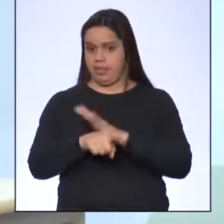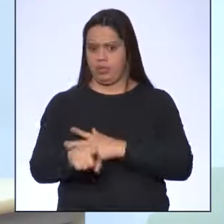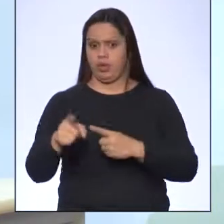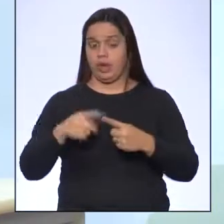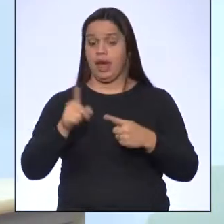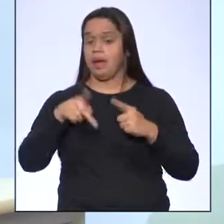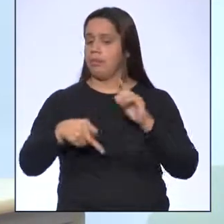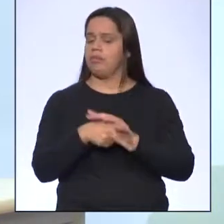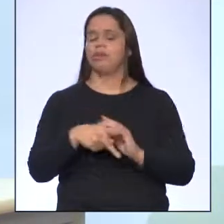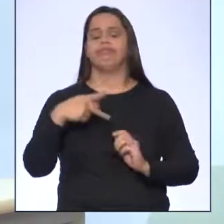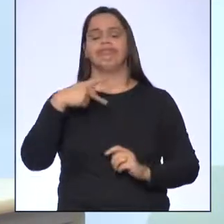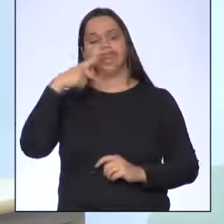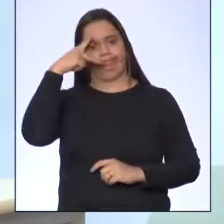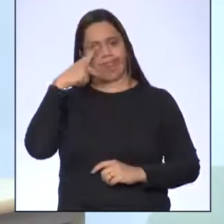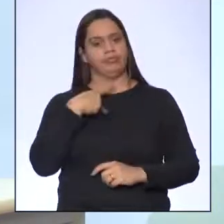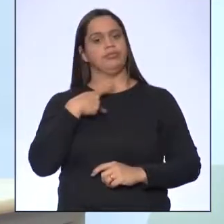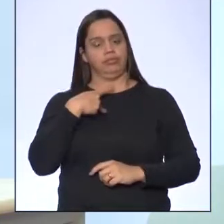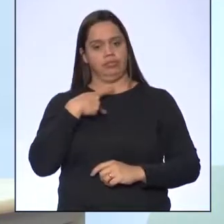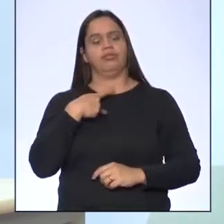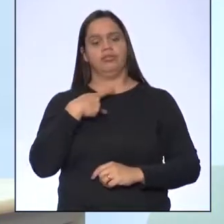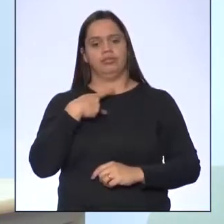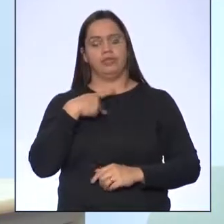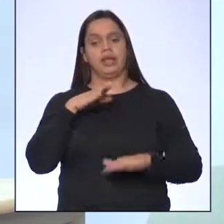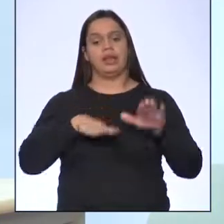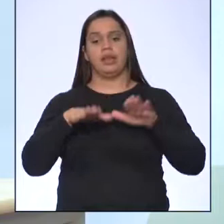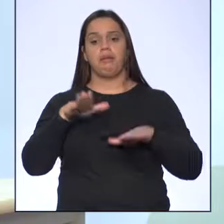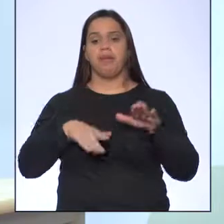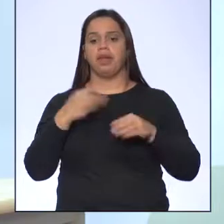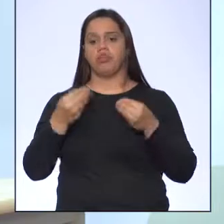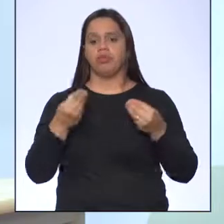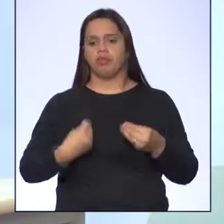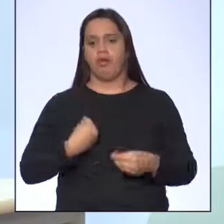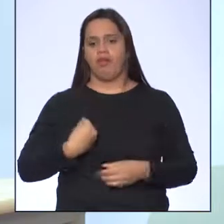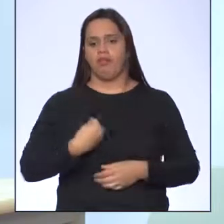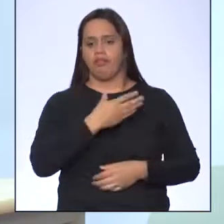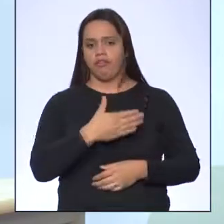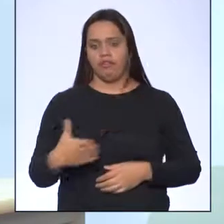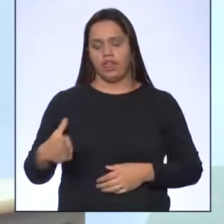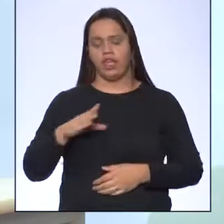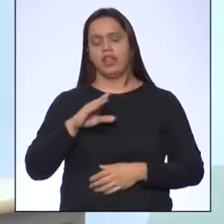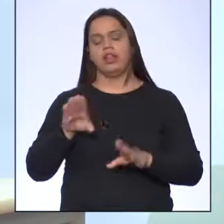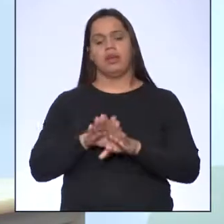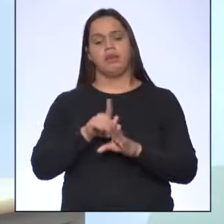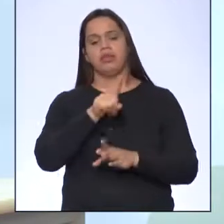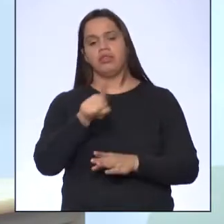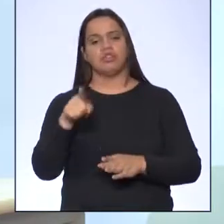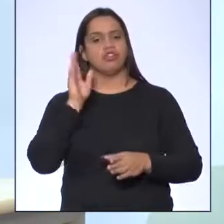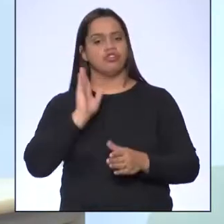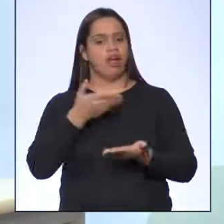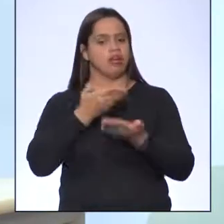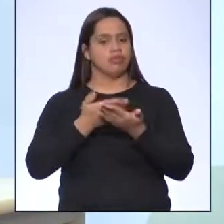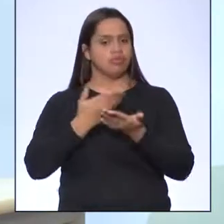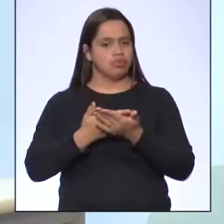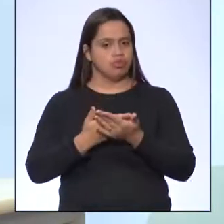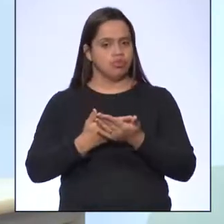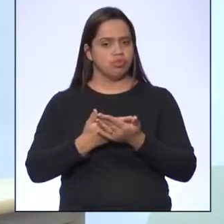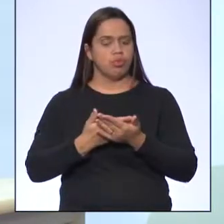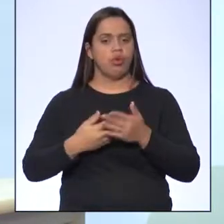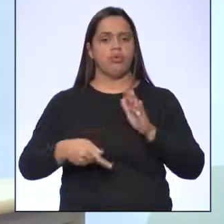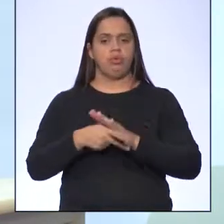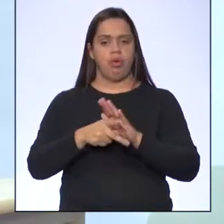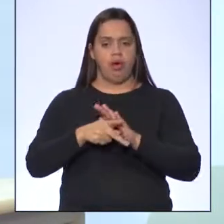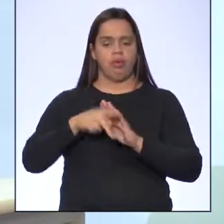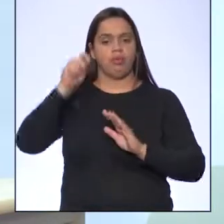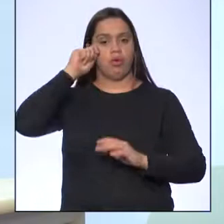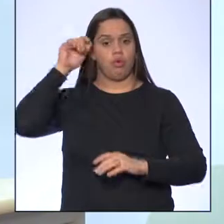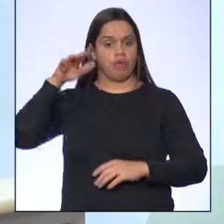muito pessoal, né, depende muito do seu repertório, do que você já estudou sobre o continente africano no decorrer